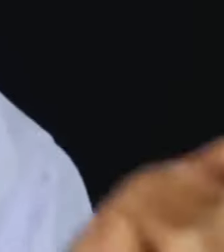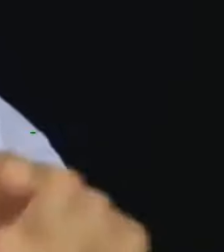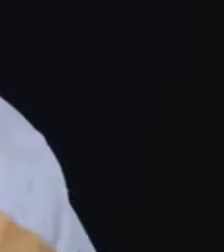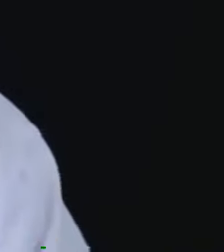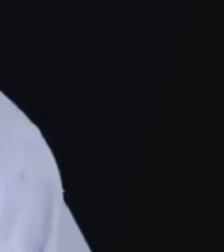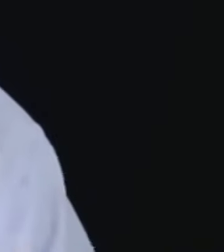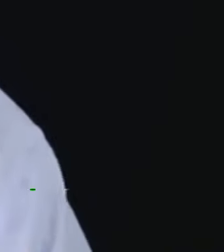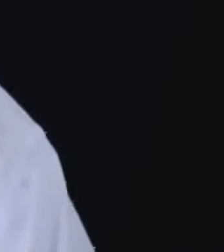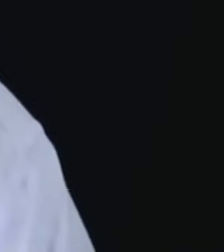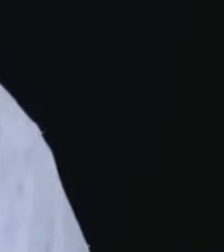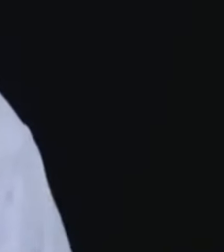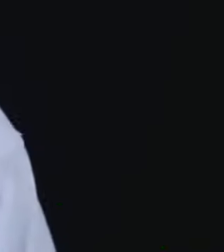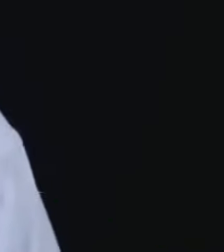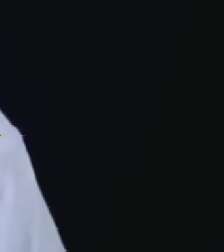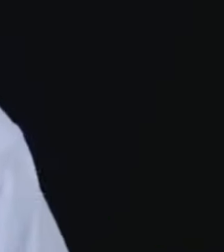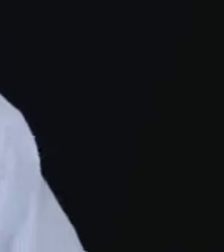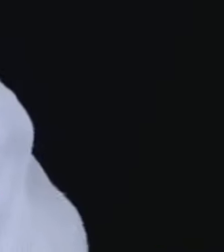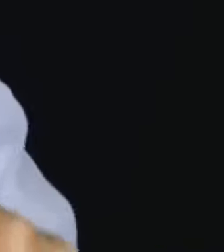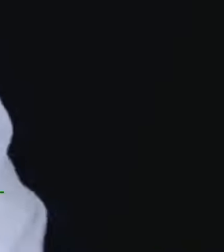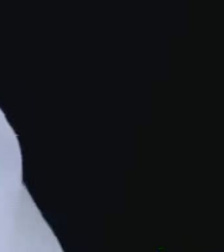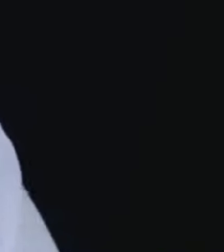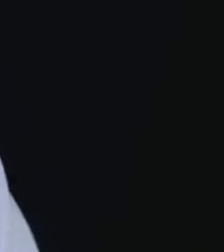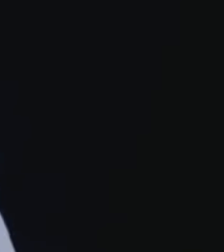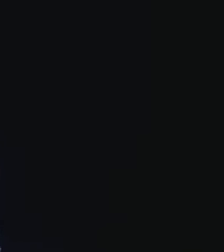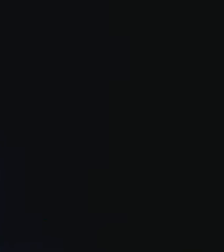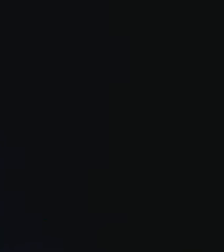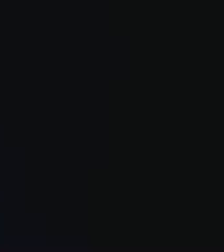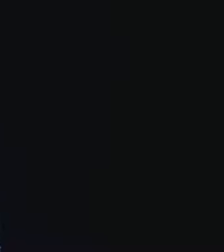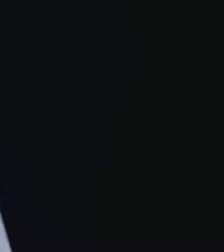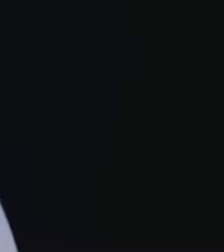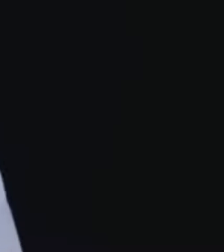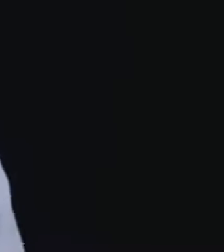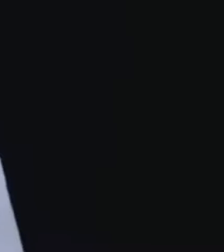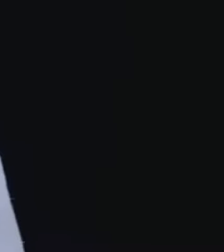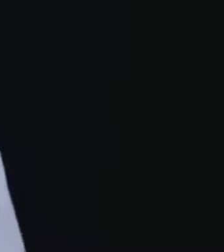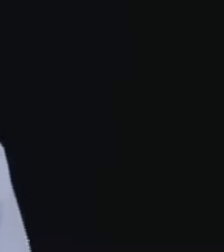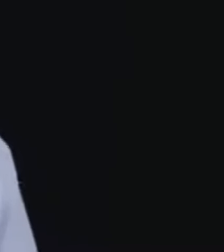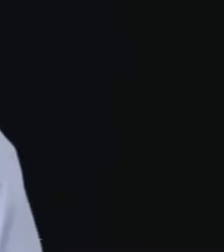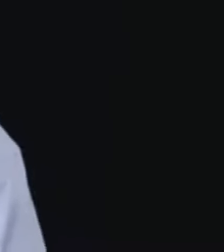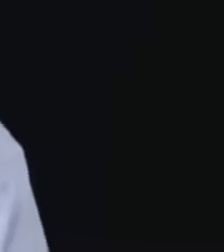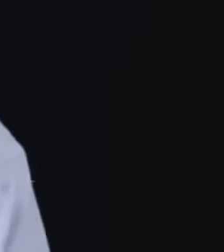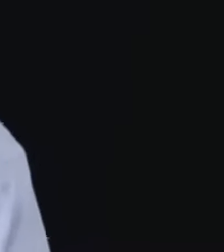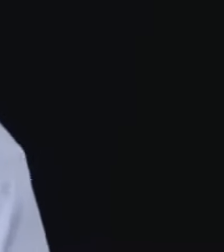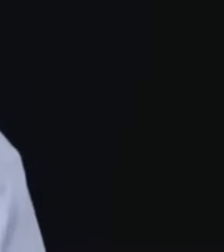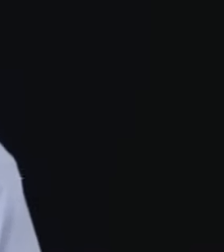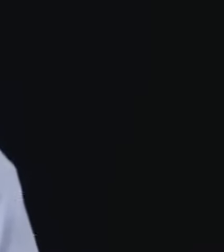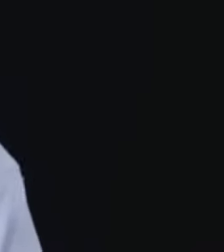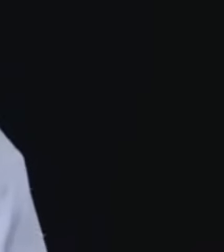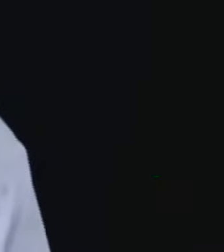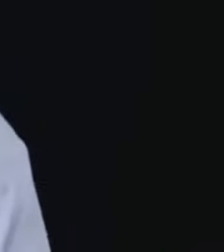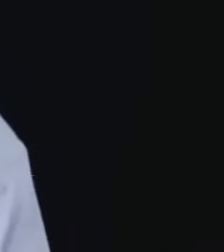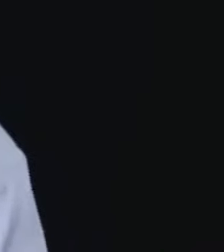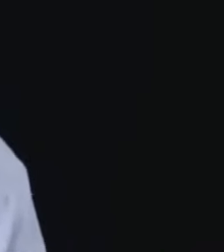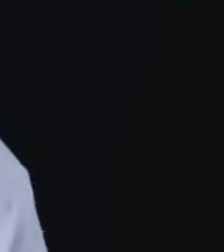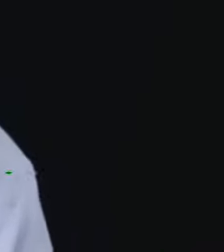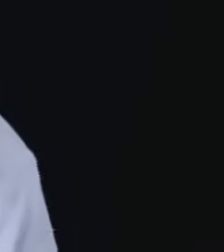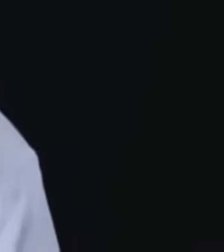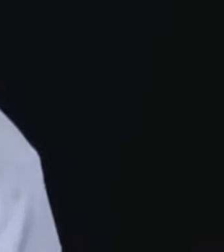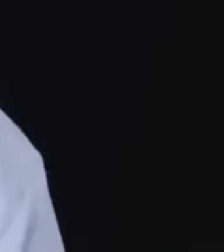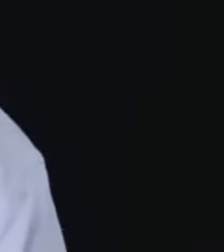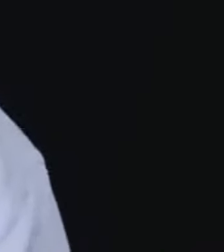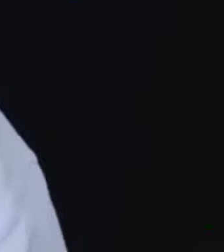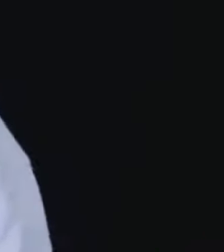migalhas de vossos exorbitantes e iníquos banquetes. Ai de vós,